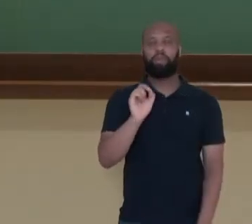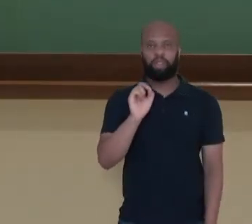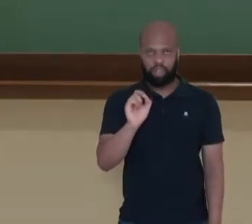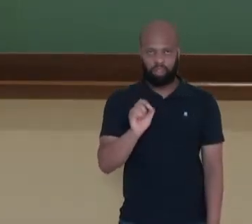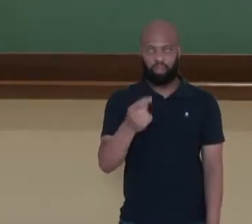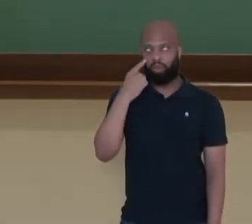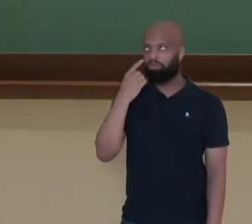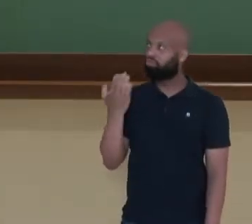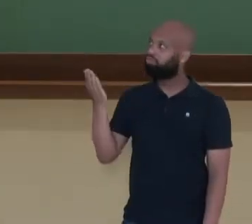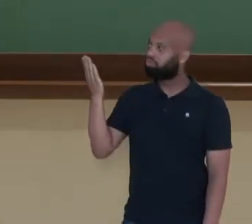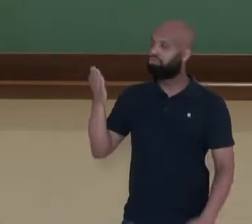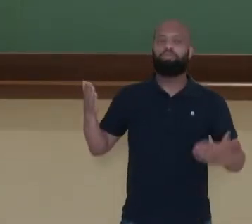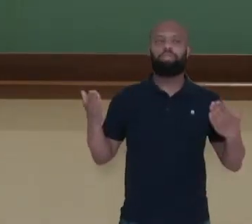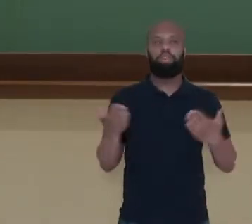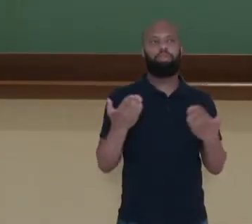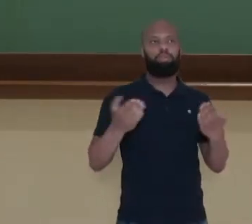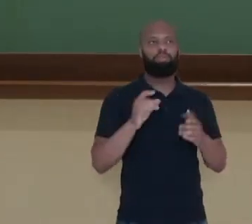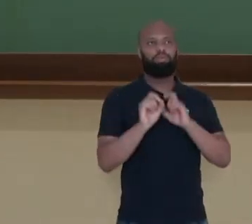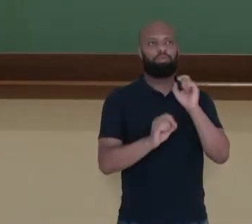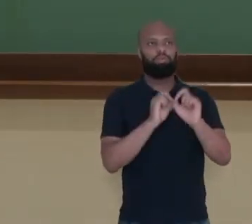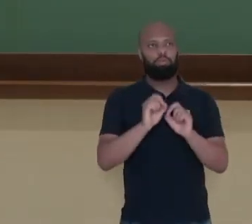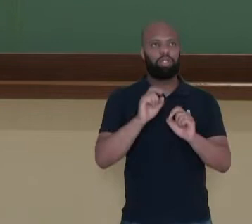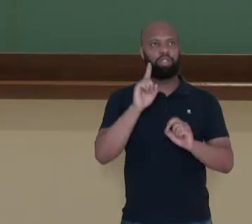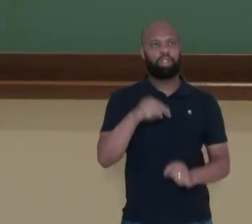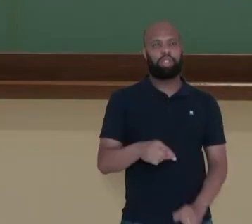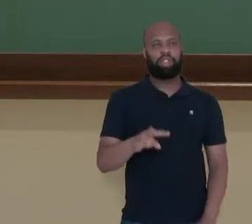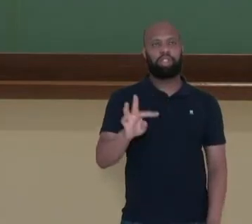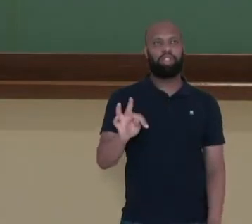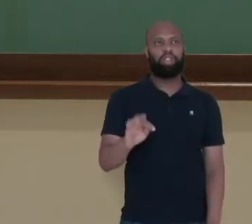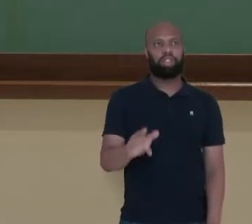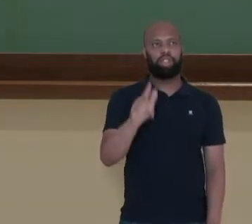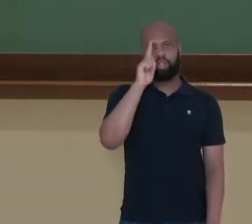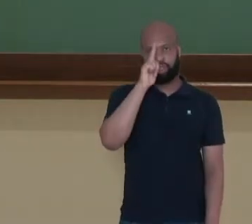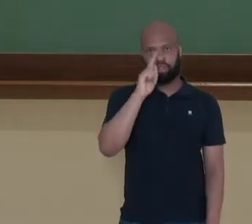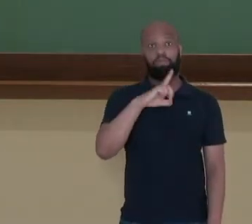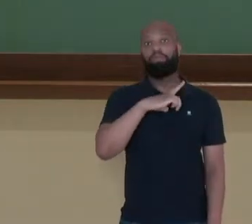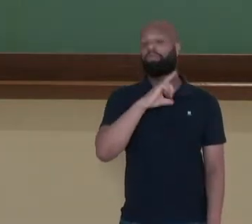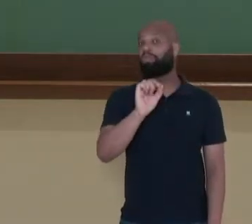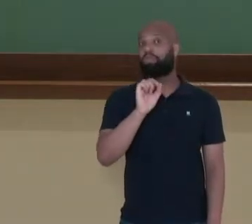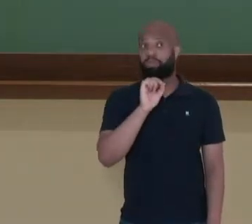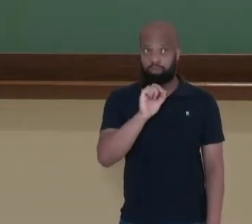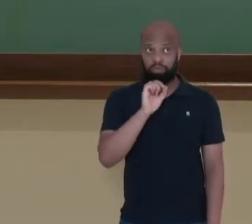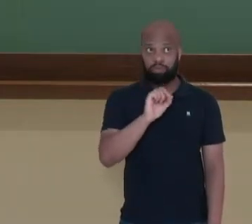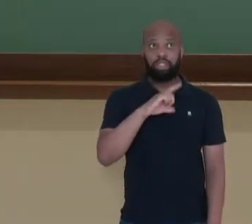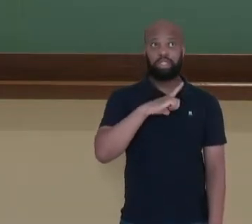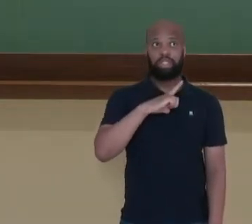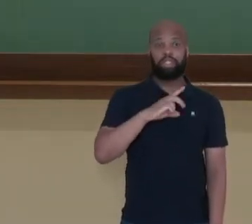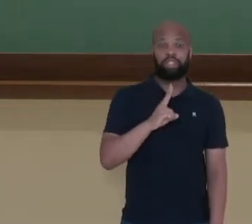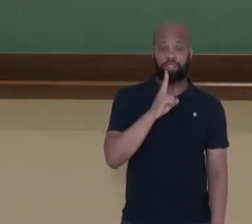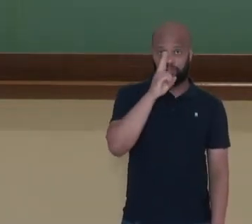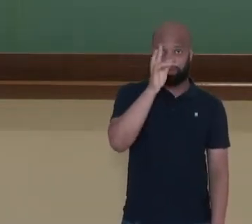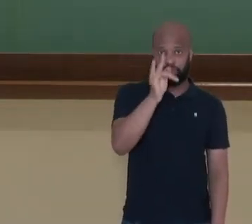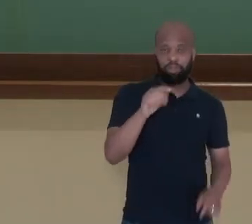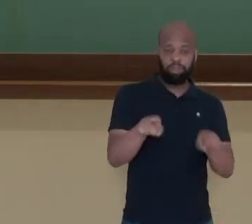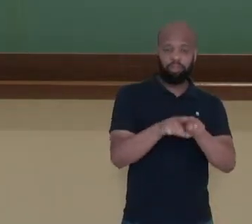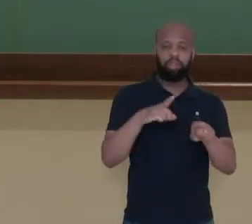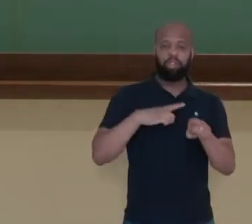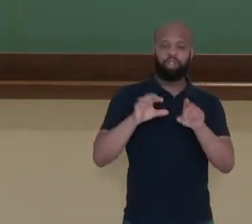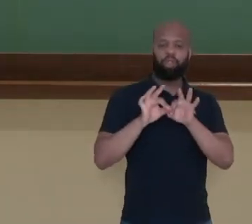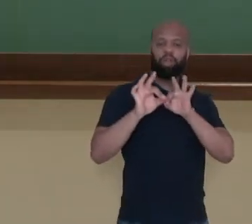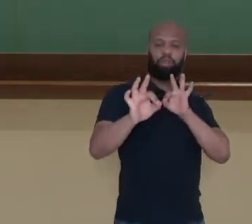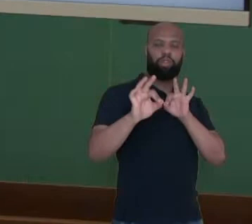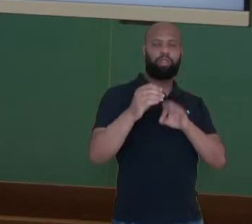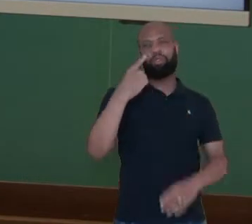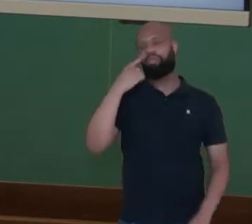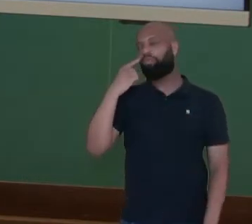vocês podem perceber, é que nós temos o chamado trabalho com a força e deslocamento paralelo.